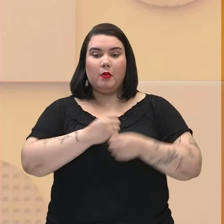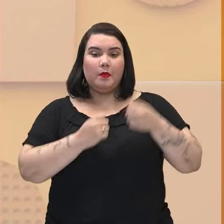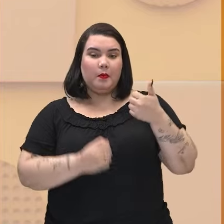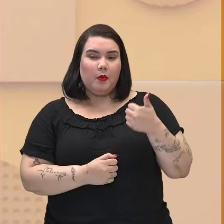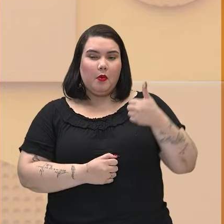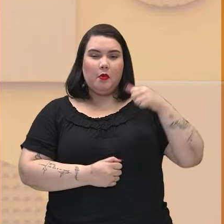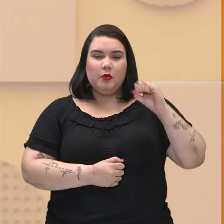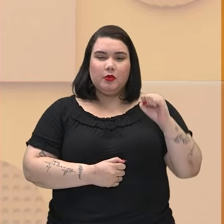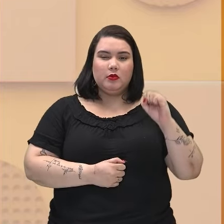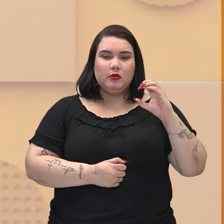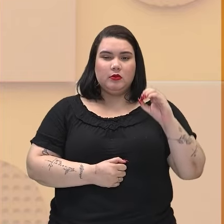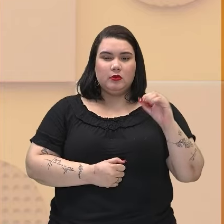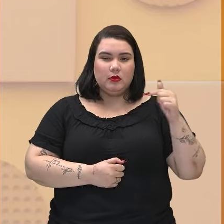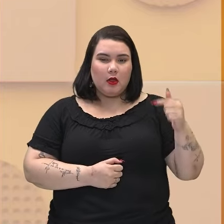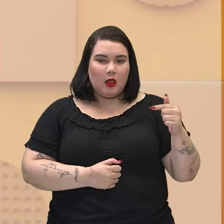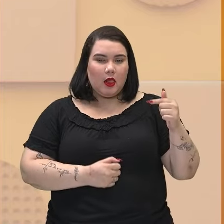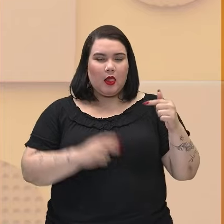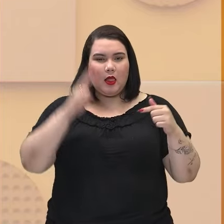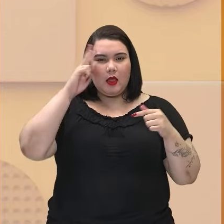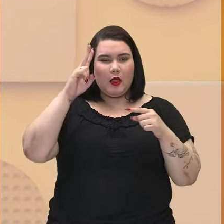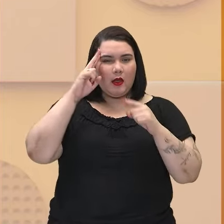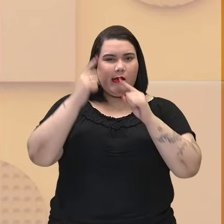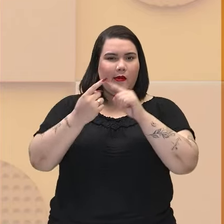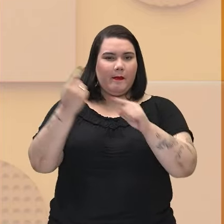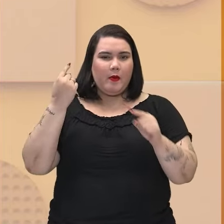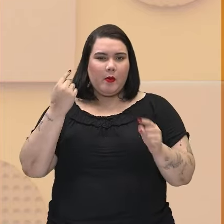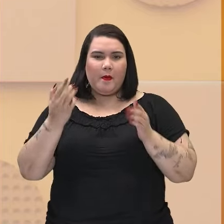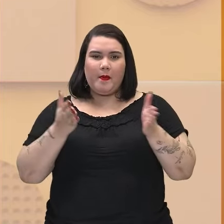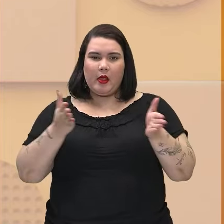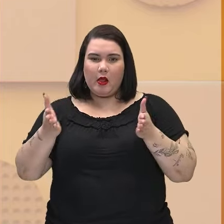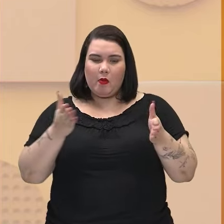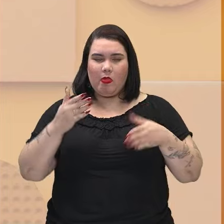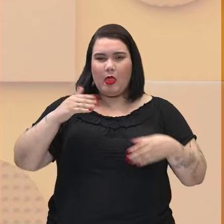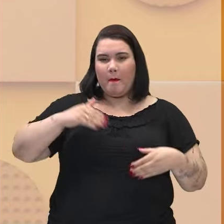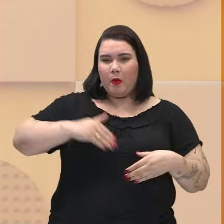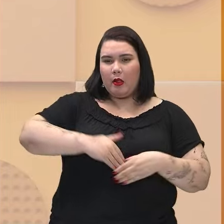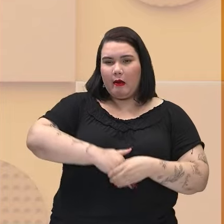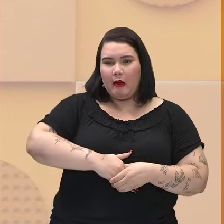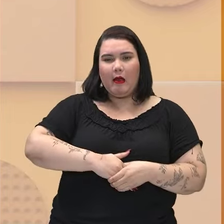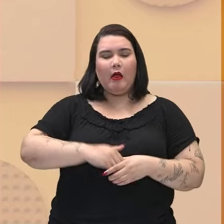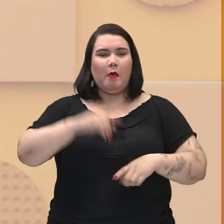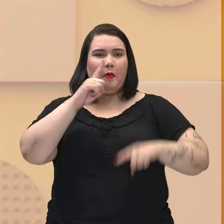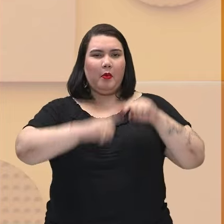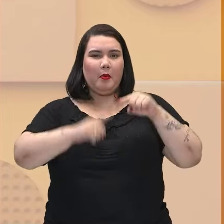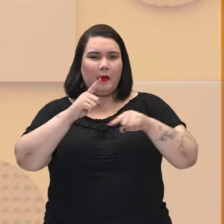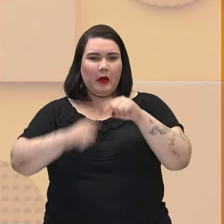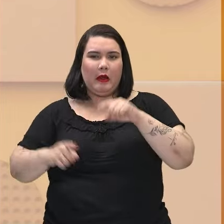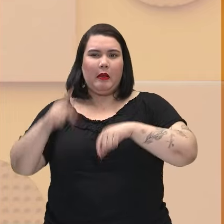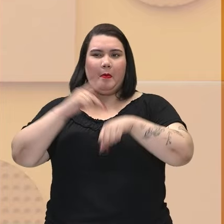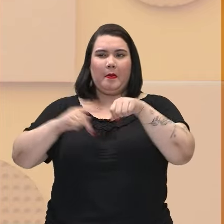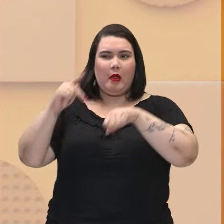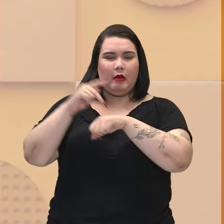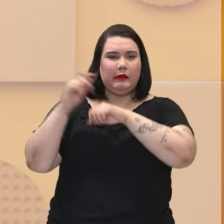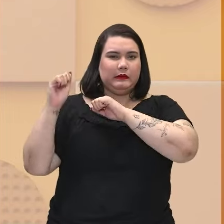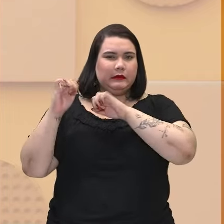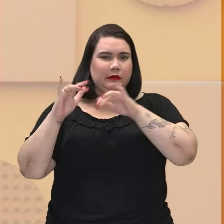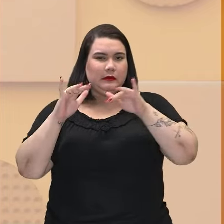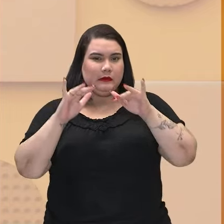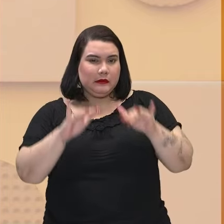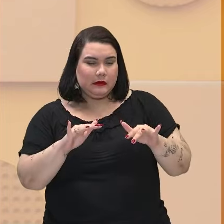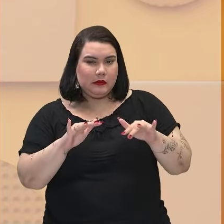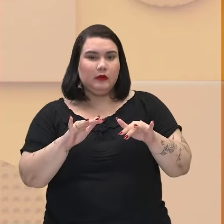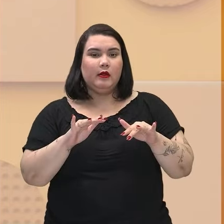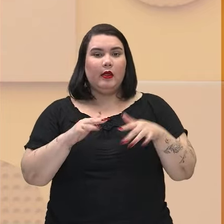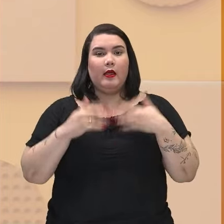tivemos ali o bloqueio continental e a ameaça napoleônica ali de invadir Portugal, fazendo com que a